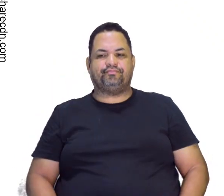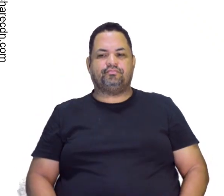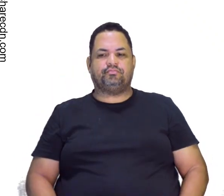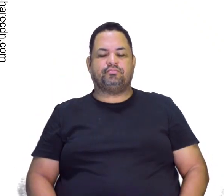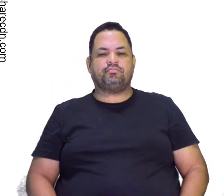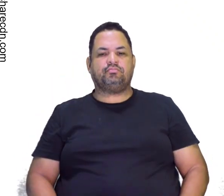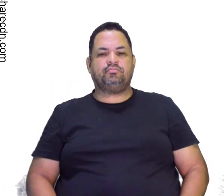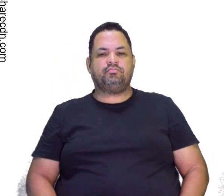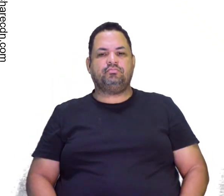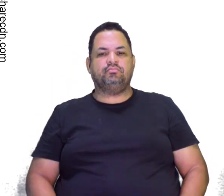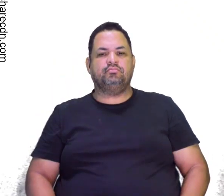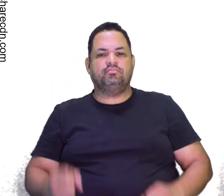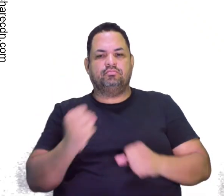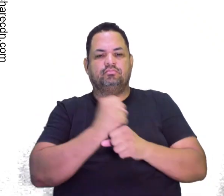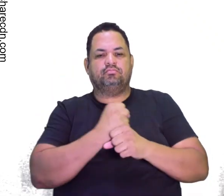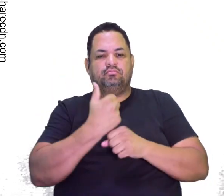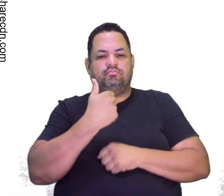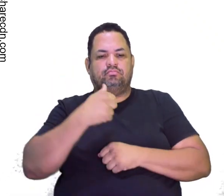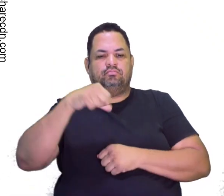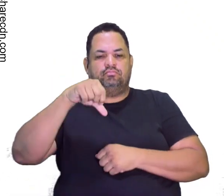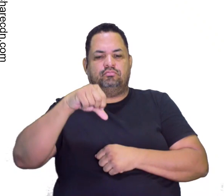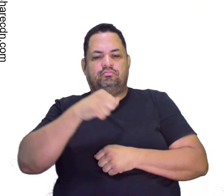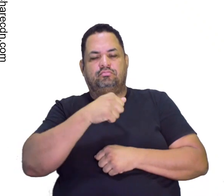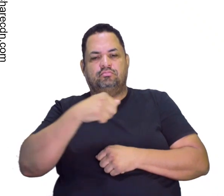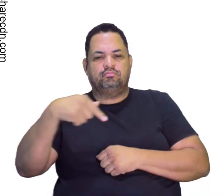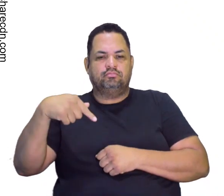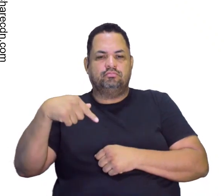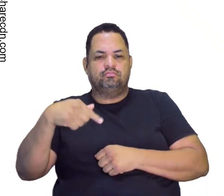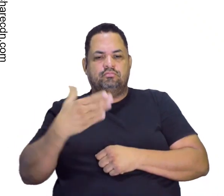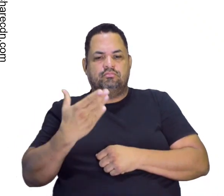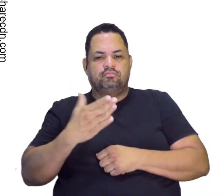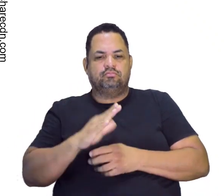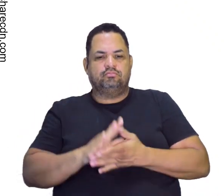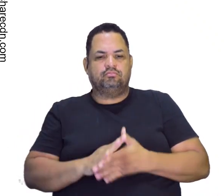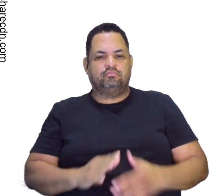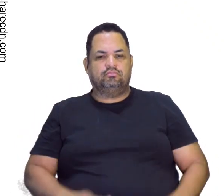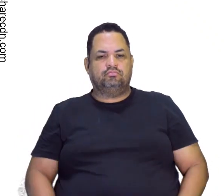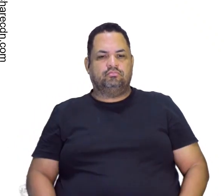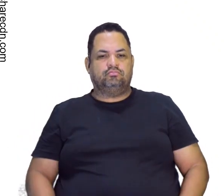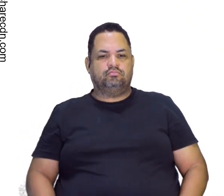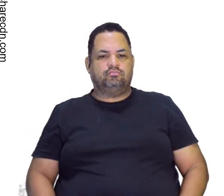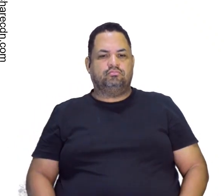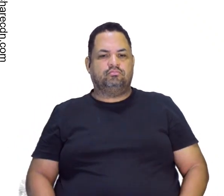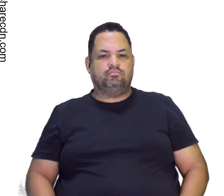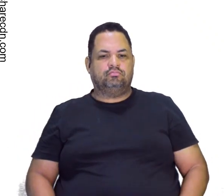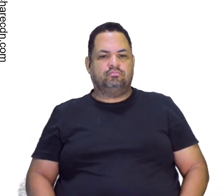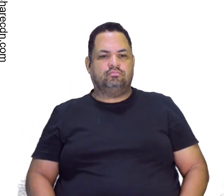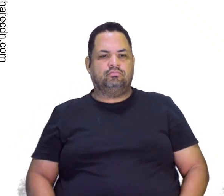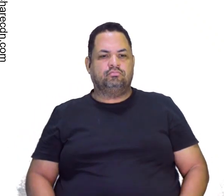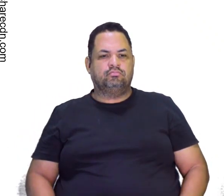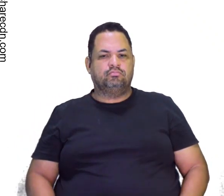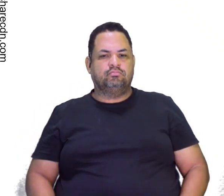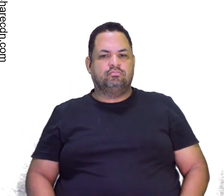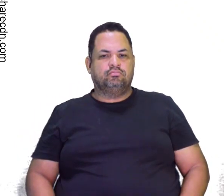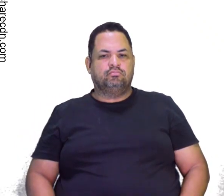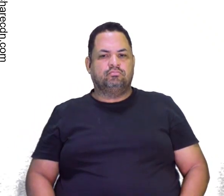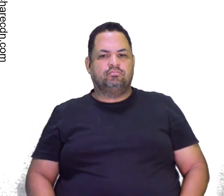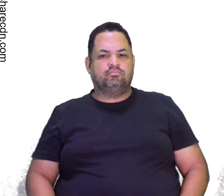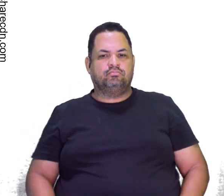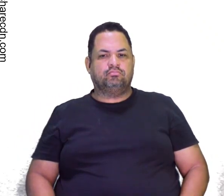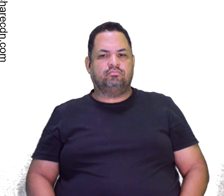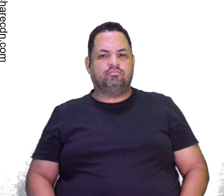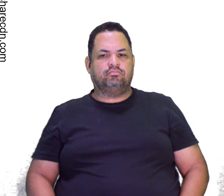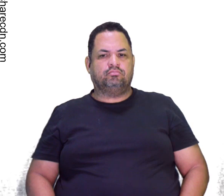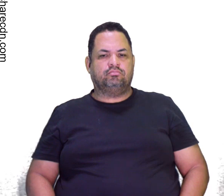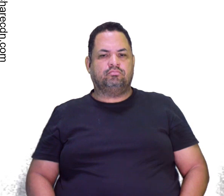1917 você vê uma uma pessoa né até que lembra um pouco do rusto dela aí mas aí tem aqui ó